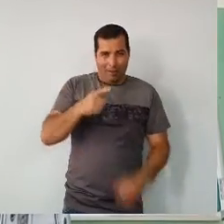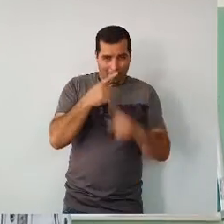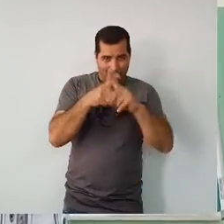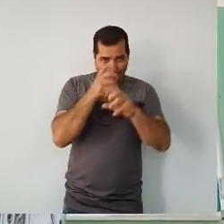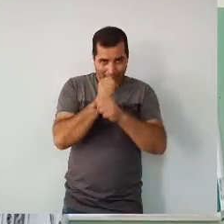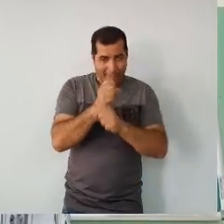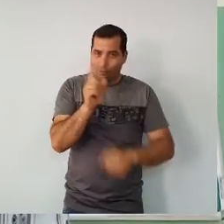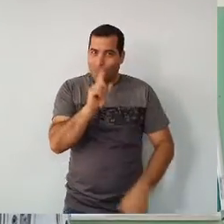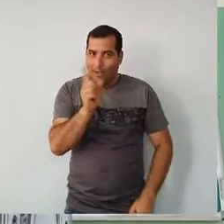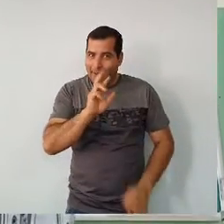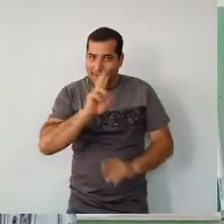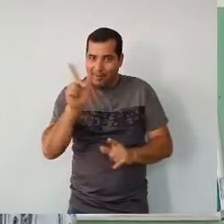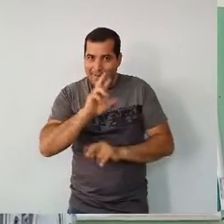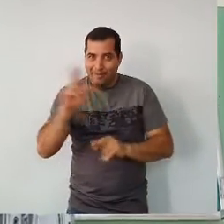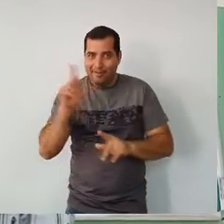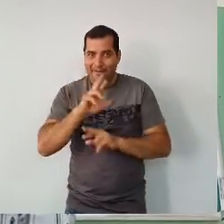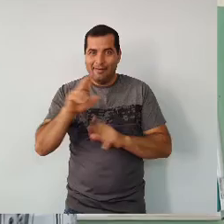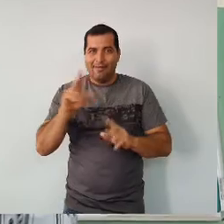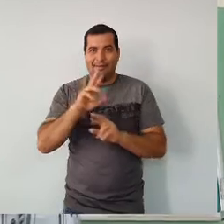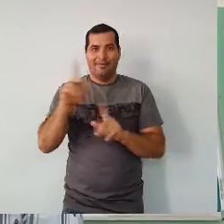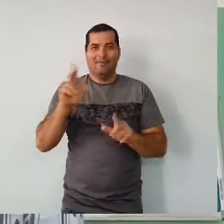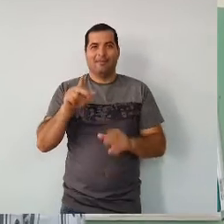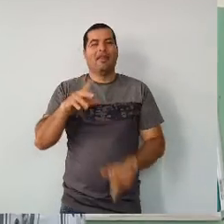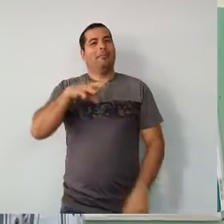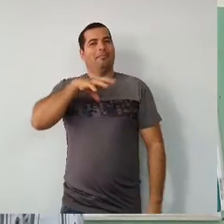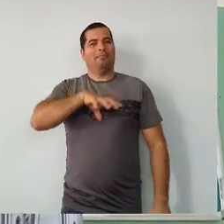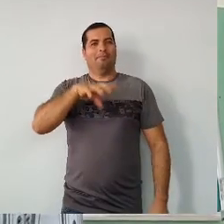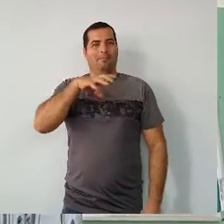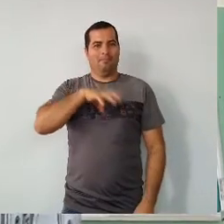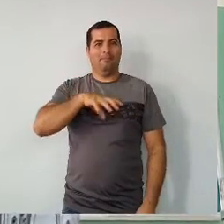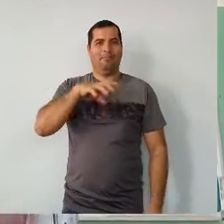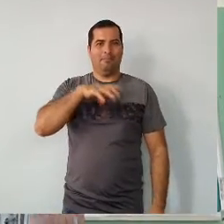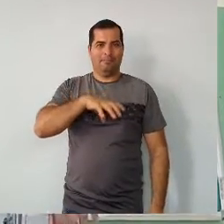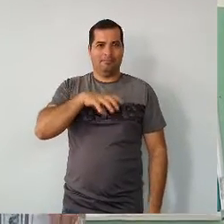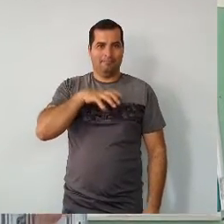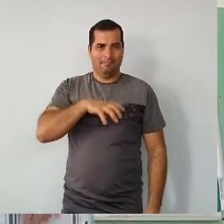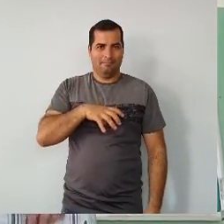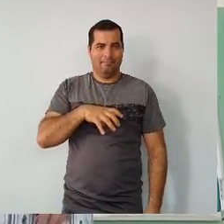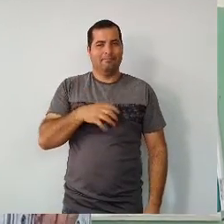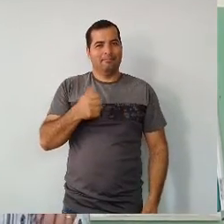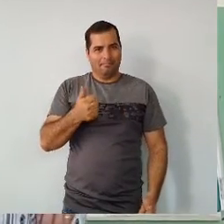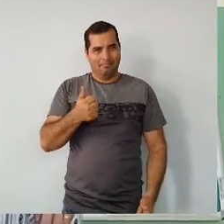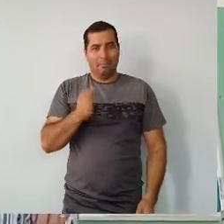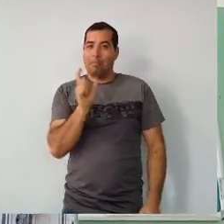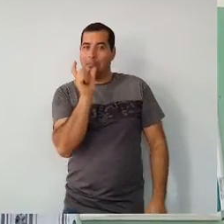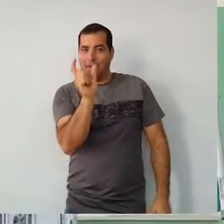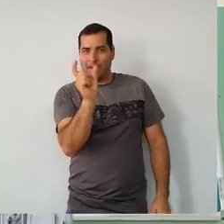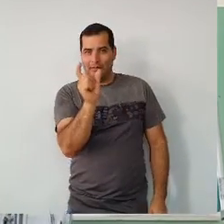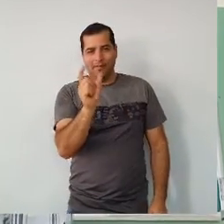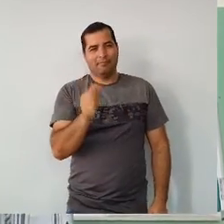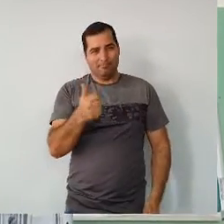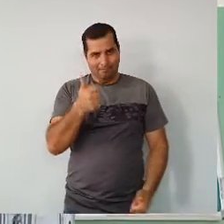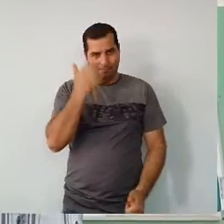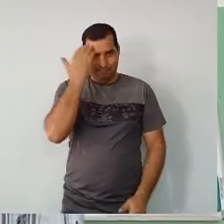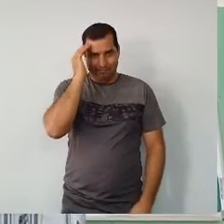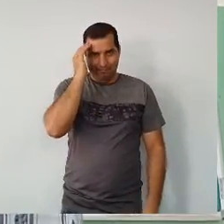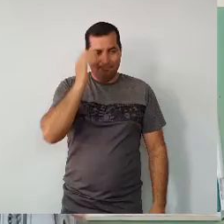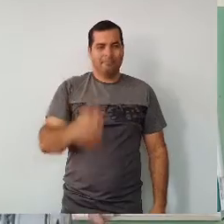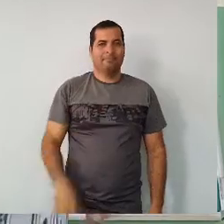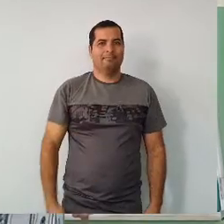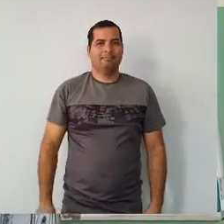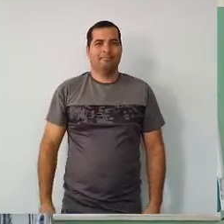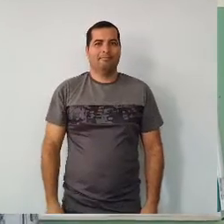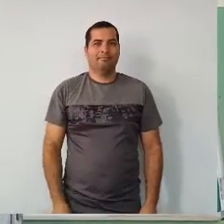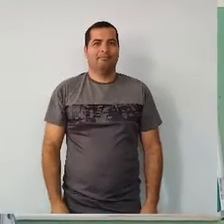trabalhar com matemática, nós vamos trabalhar com a língua portuguesa e na construção das palavras, tudo